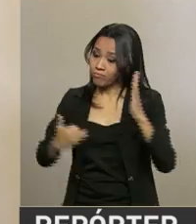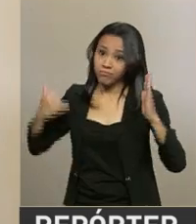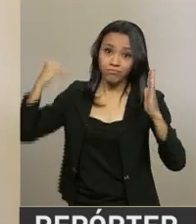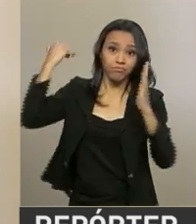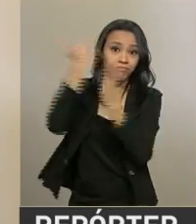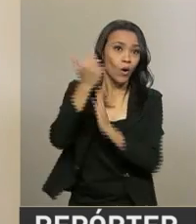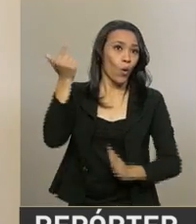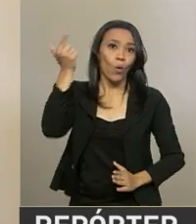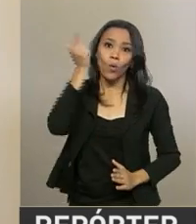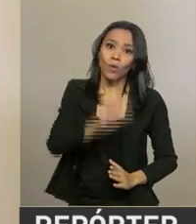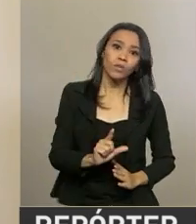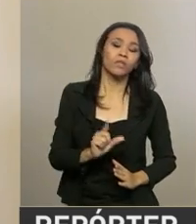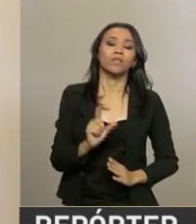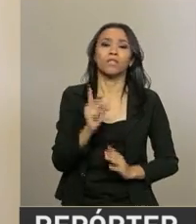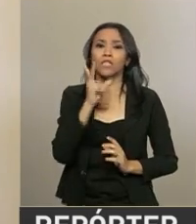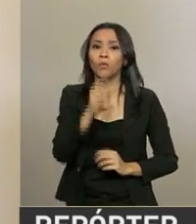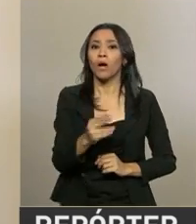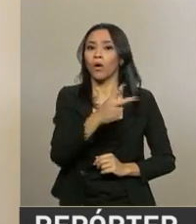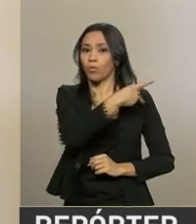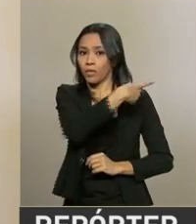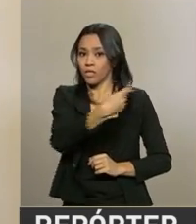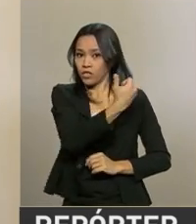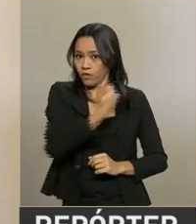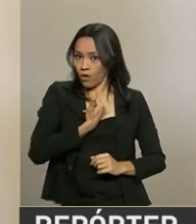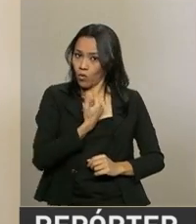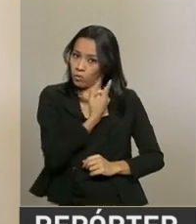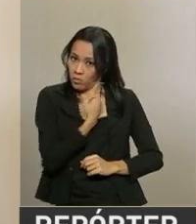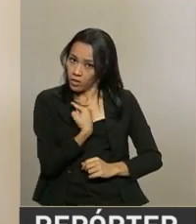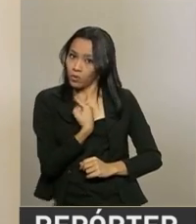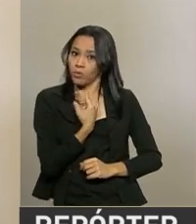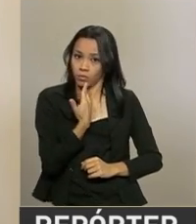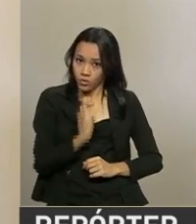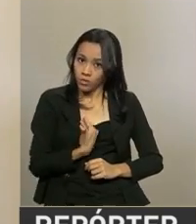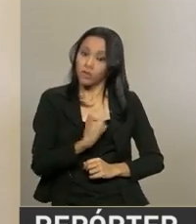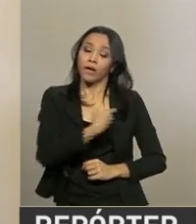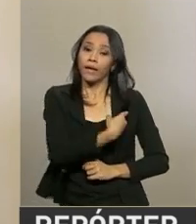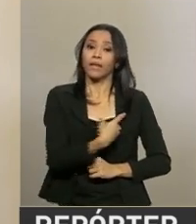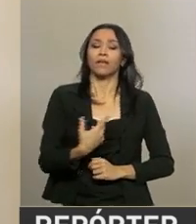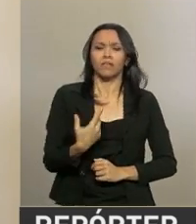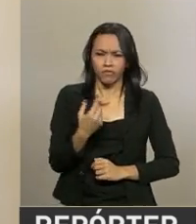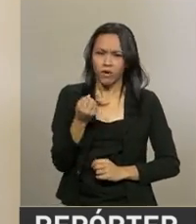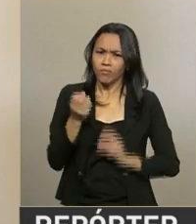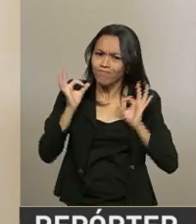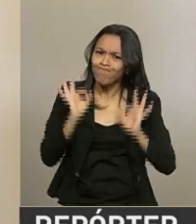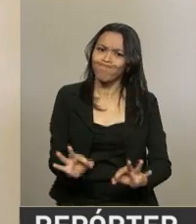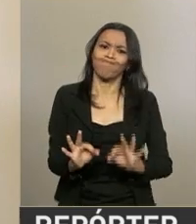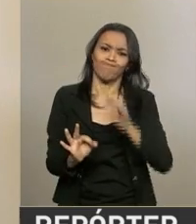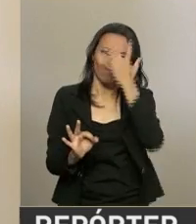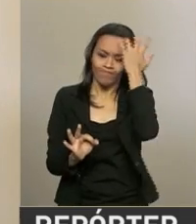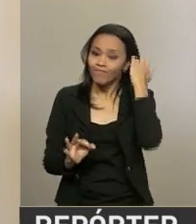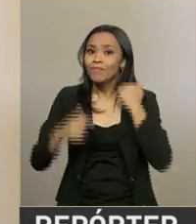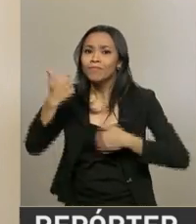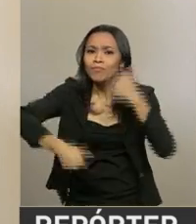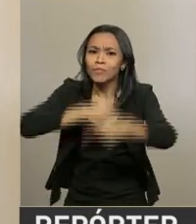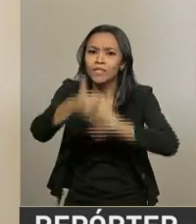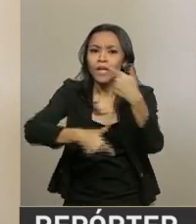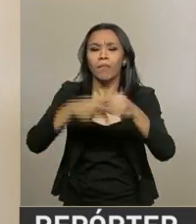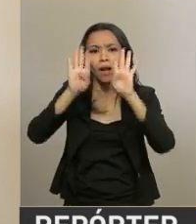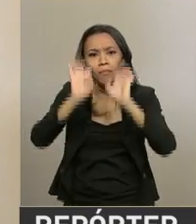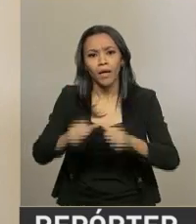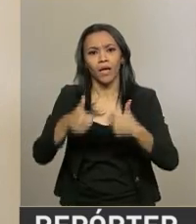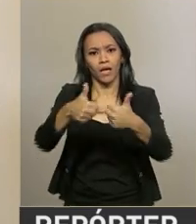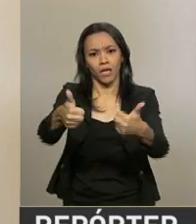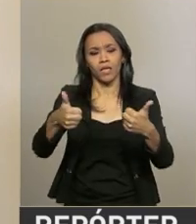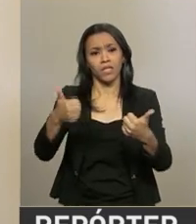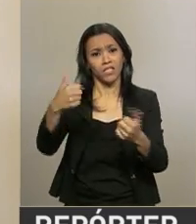salto, como disse o presidente, como me determinou, é um salto efetivo, na prática, começando com